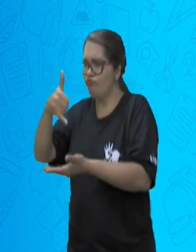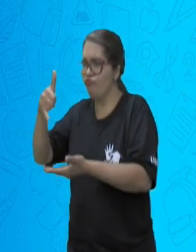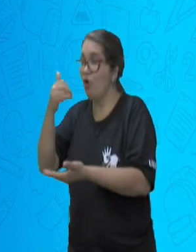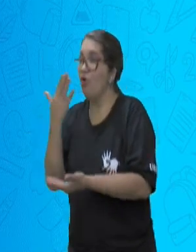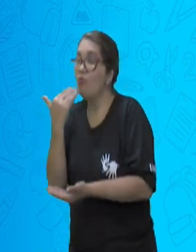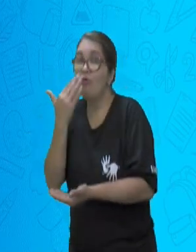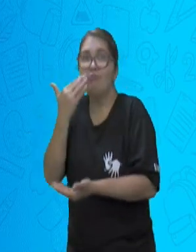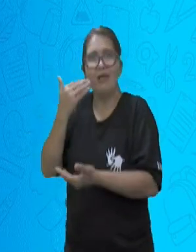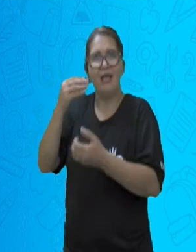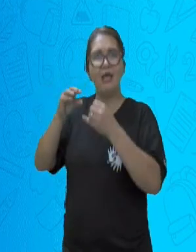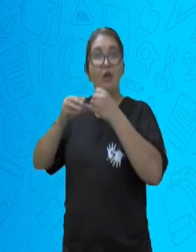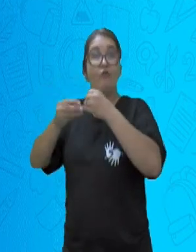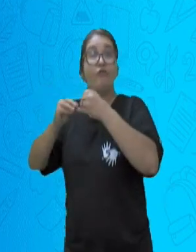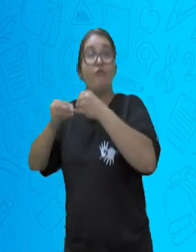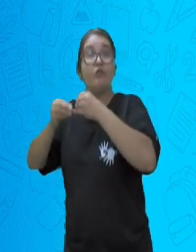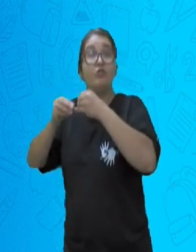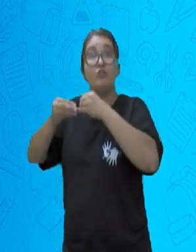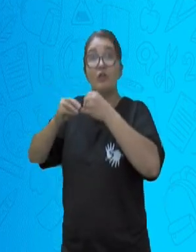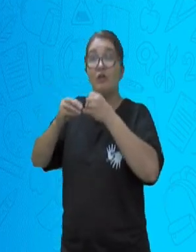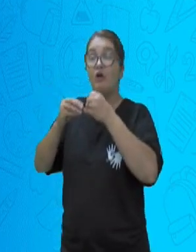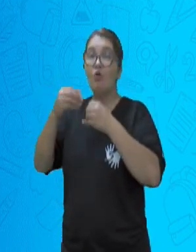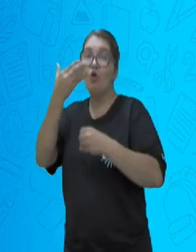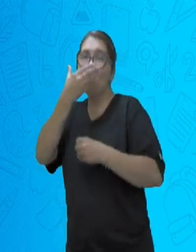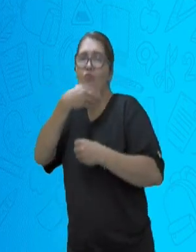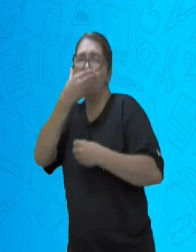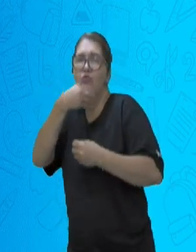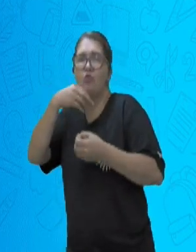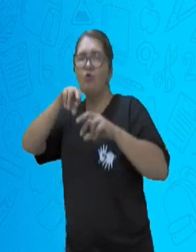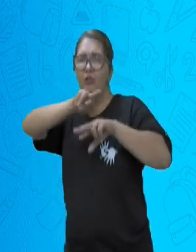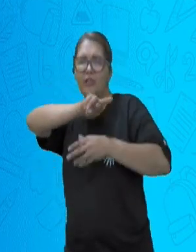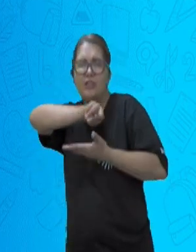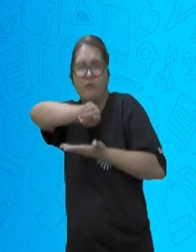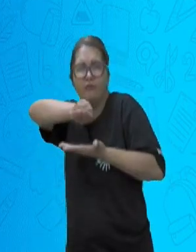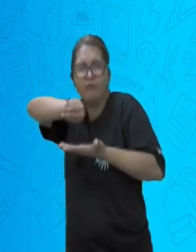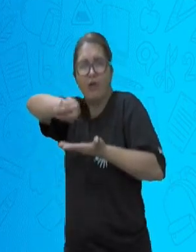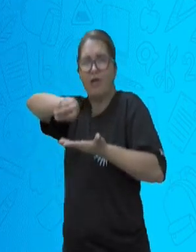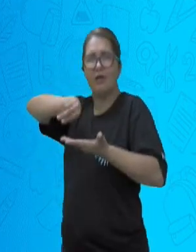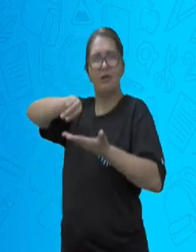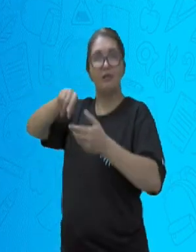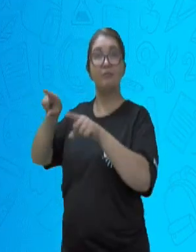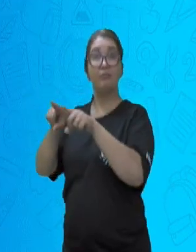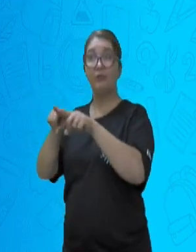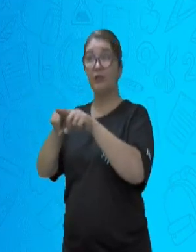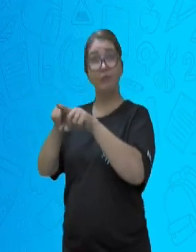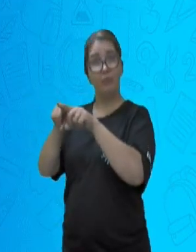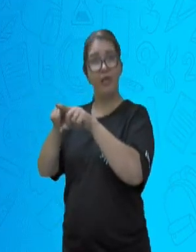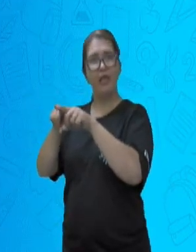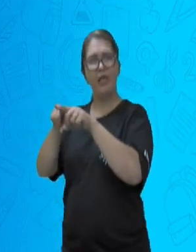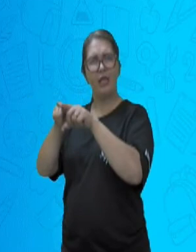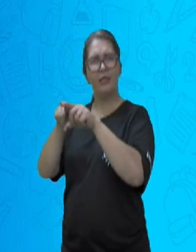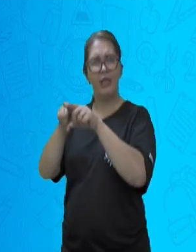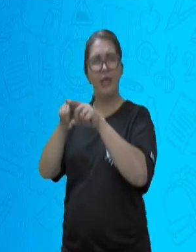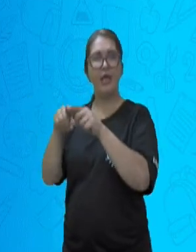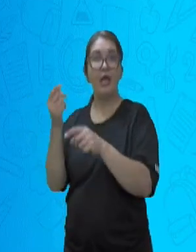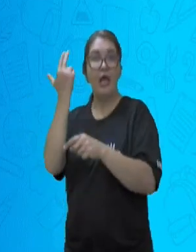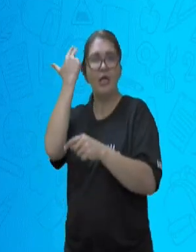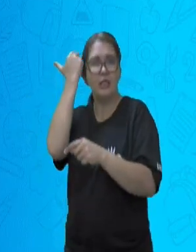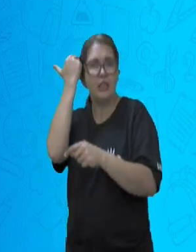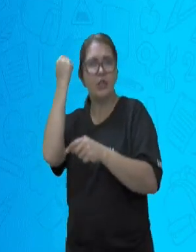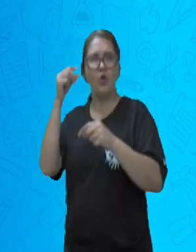as frutas, todo o grupo de frutas e os legumes e verduras, cenoura,